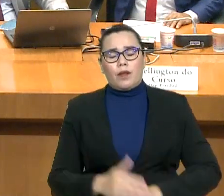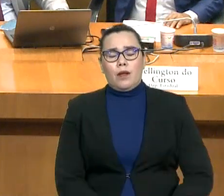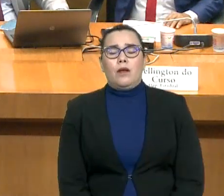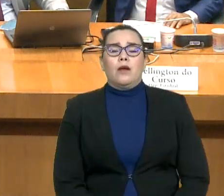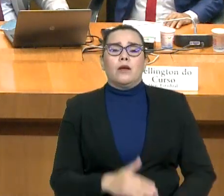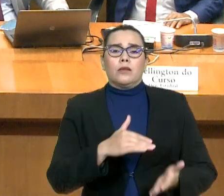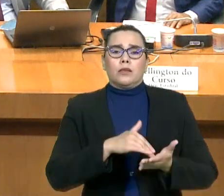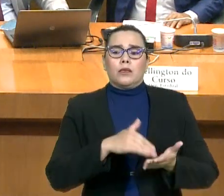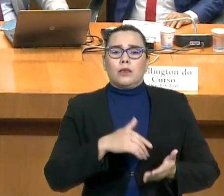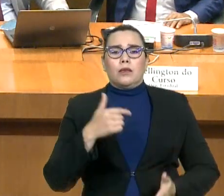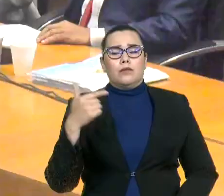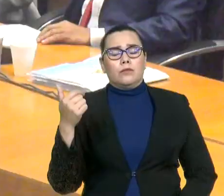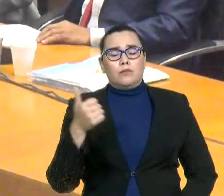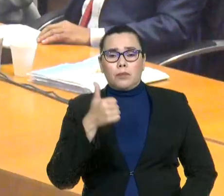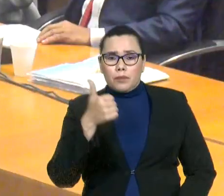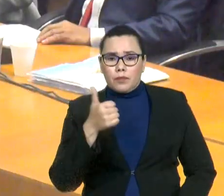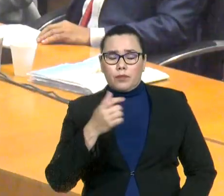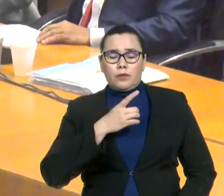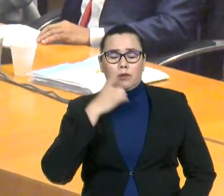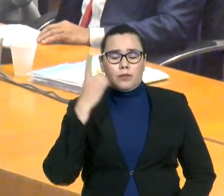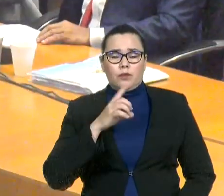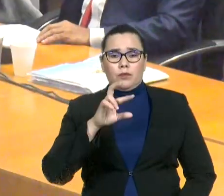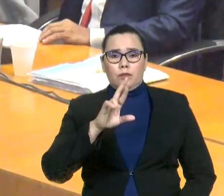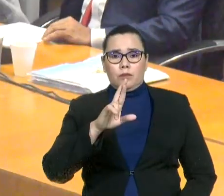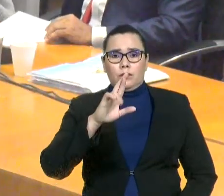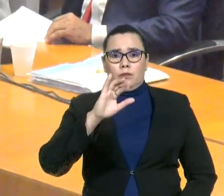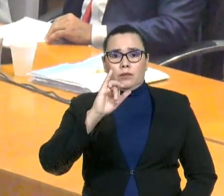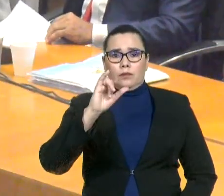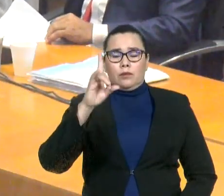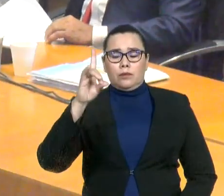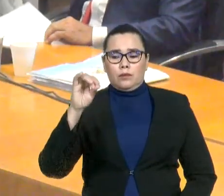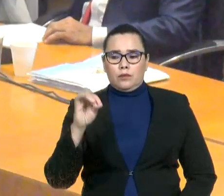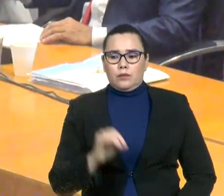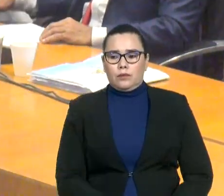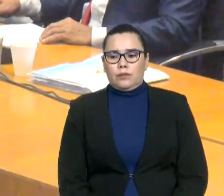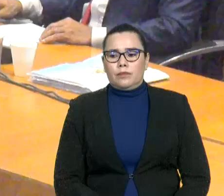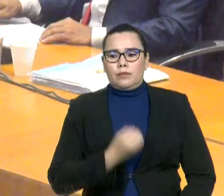Rildo Amaral, para fazer a leitura do expediente. Bom dia a